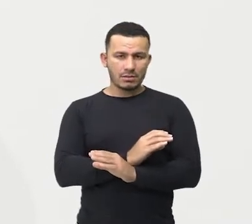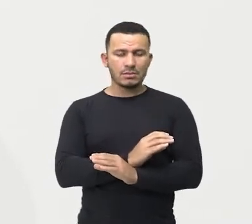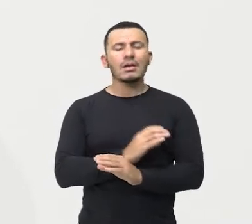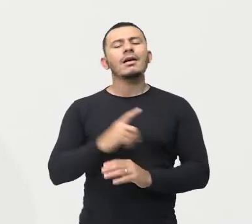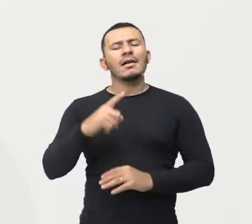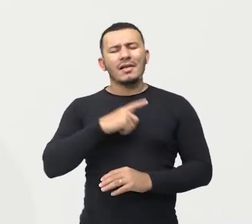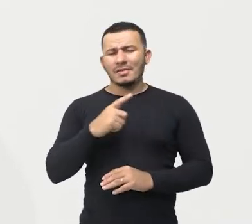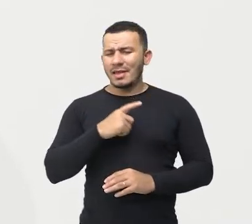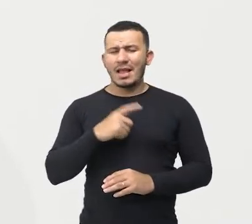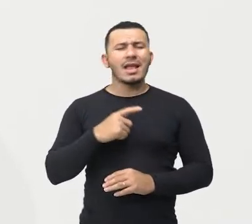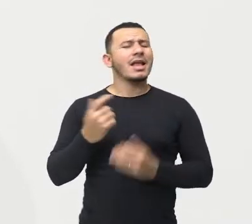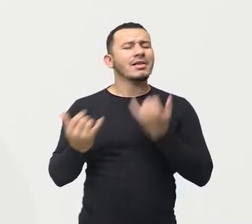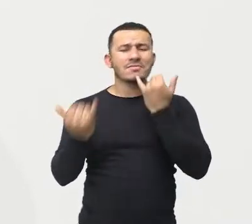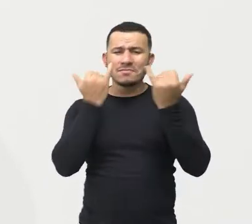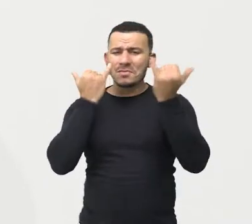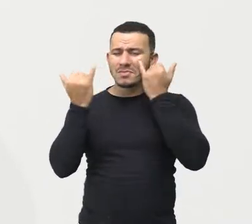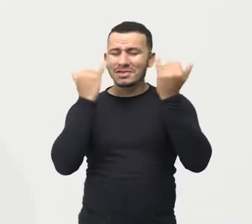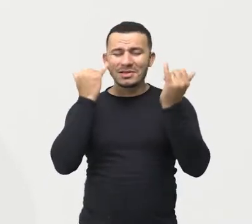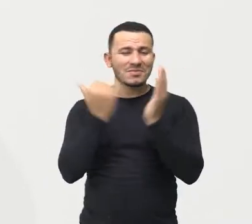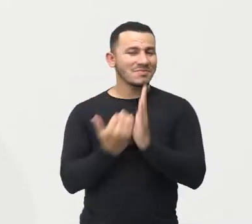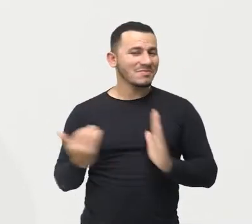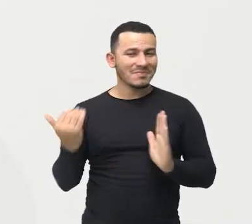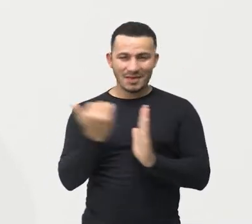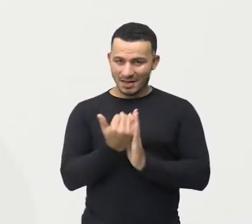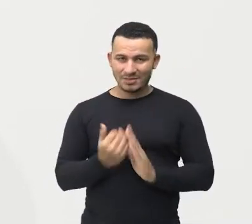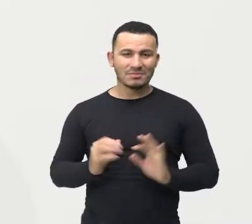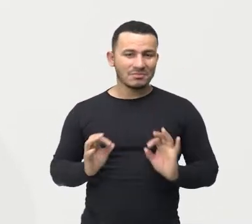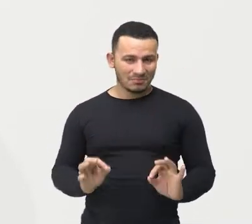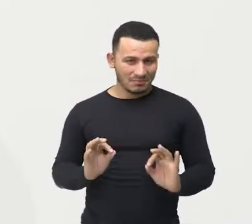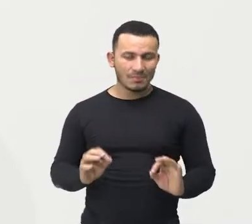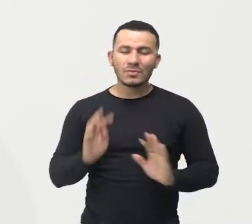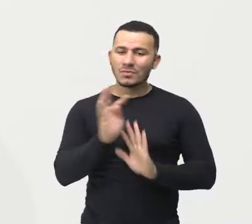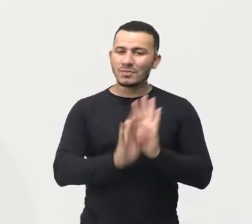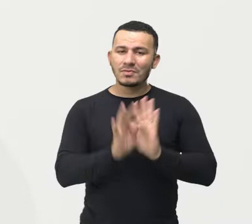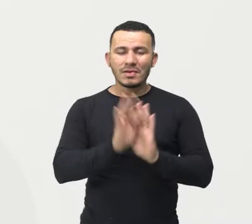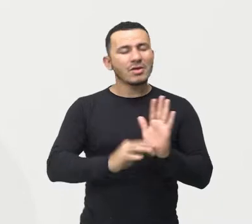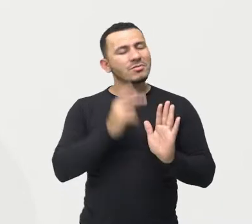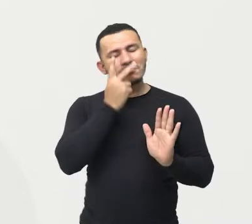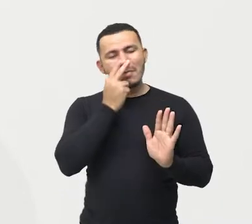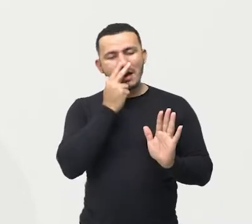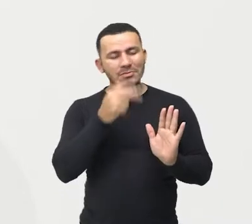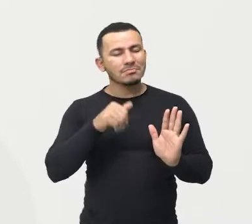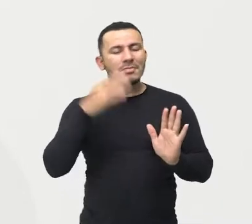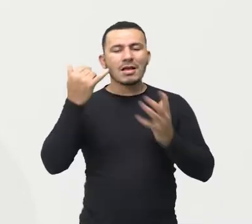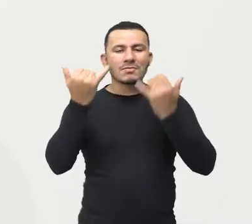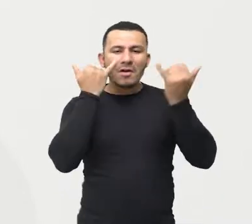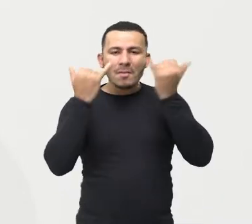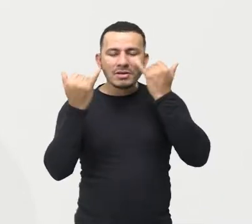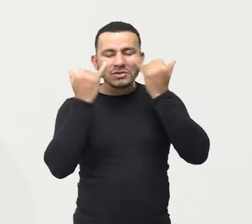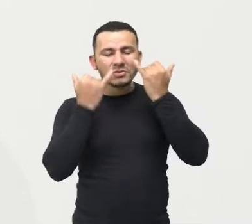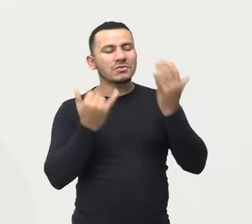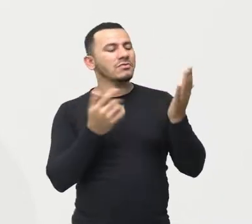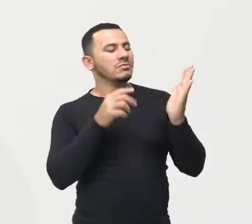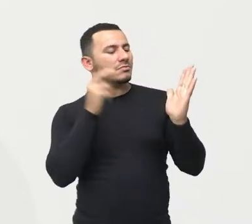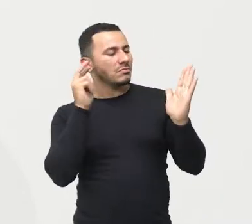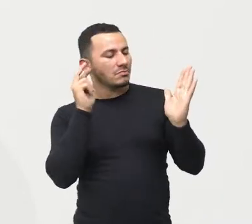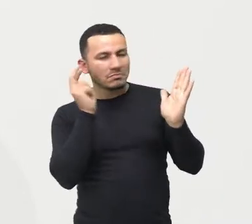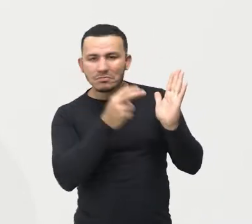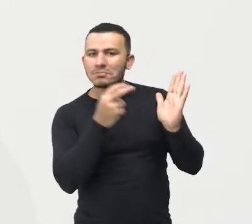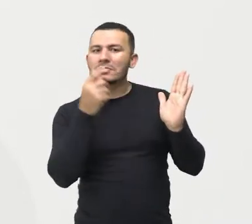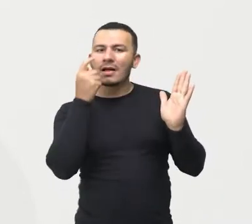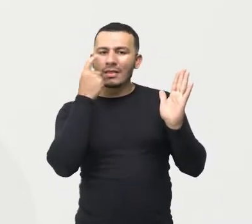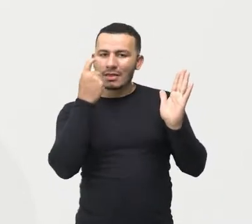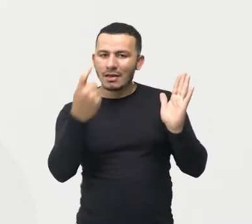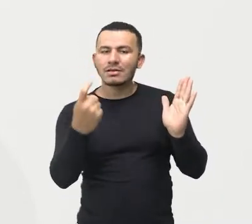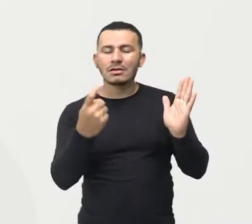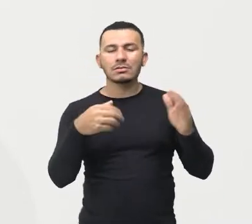que possui bastante informação, certo? Torna o texto muito informativo, ok?